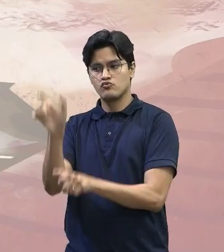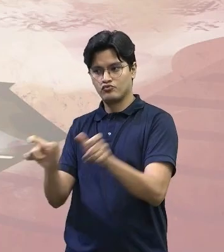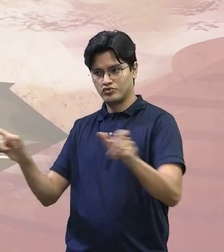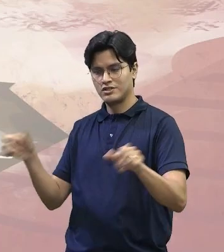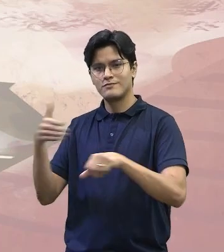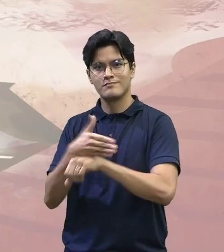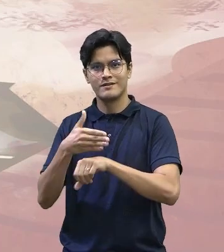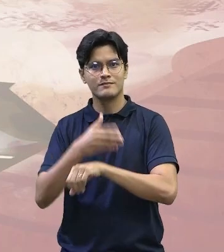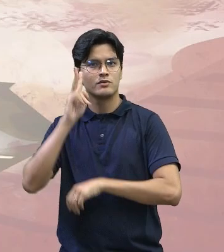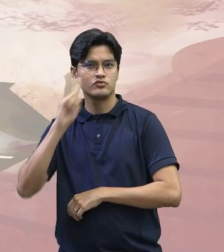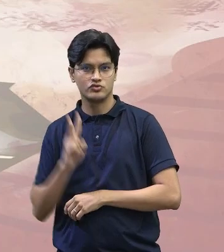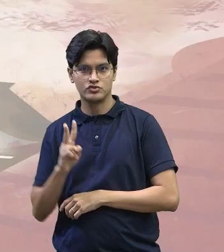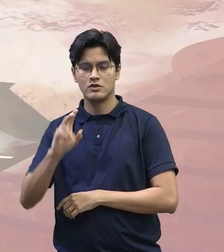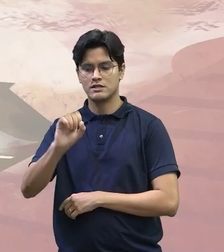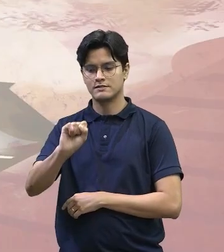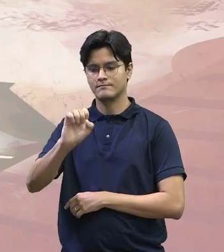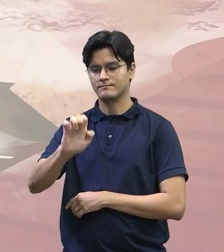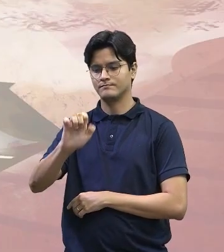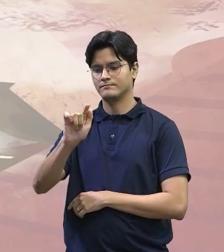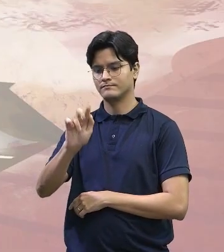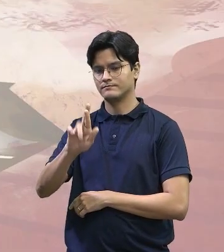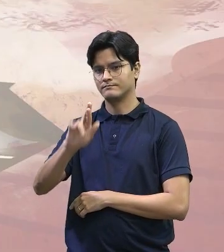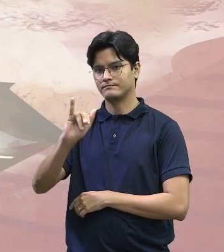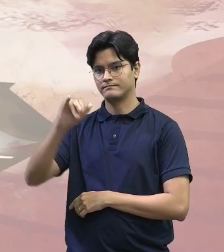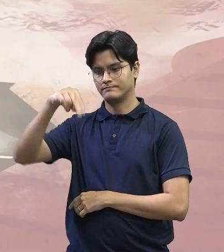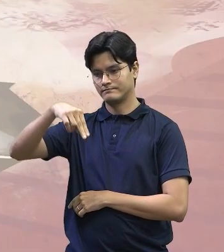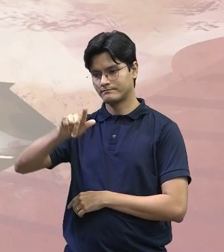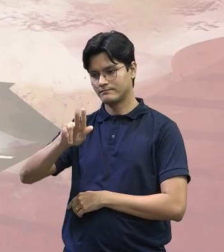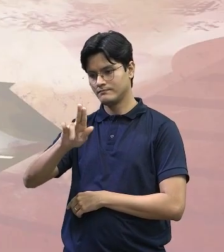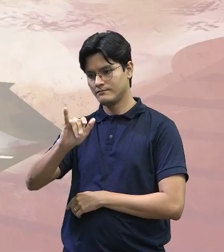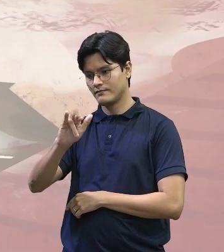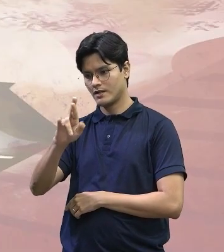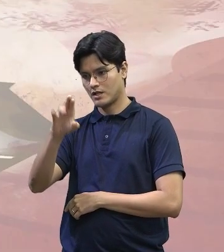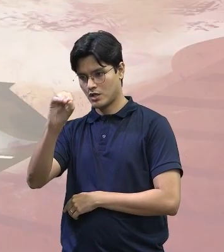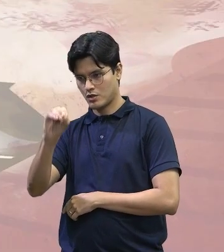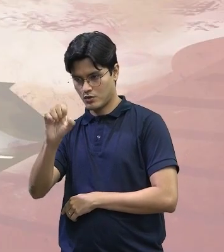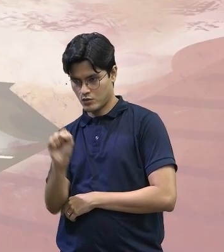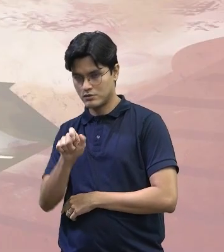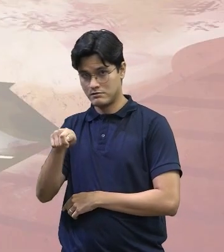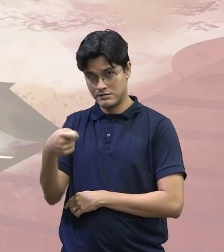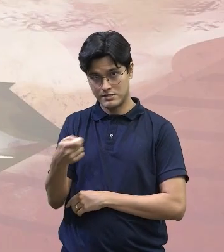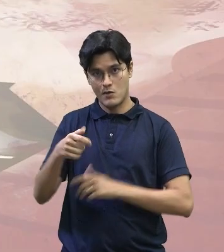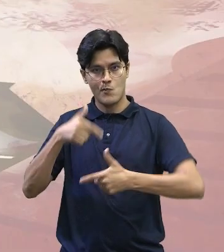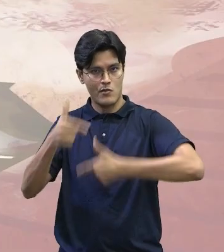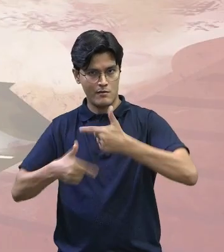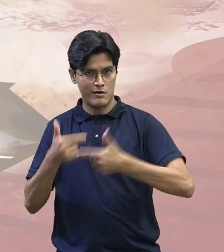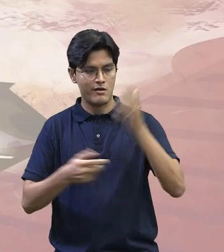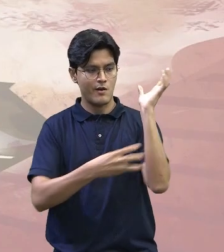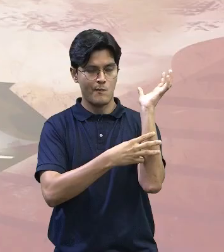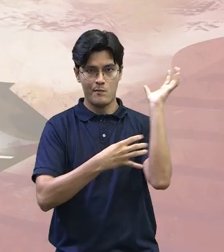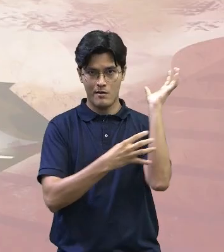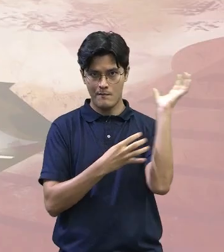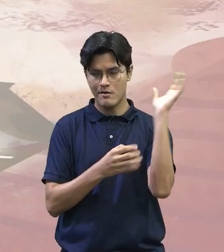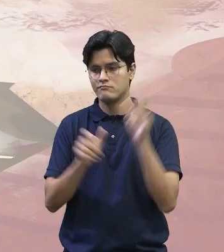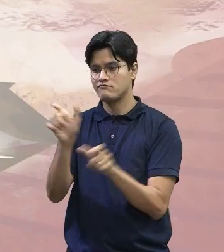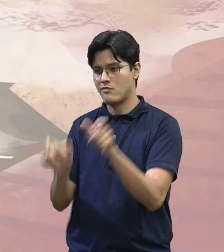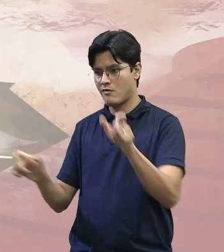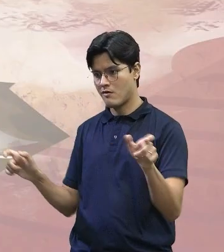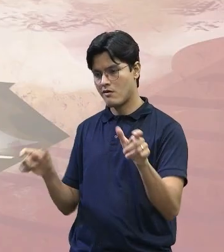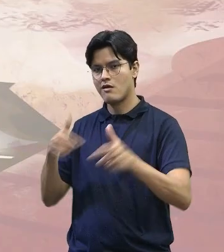os seringueiros. E é uma frase do Euclides da Cunha que diz o seguinte: o seringueiro é o homem que trabalha